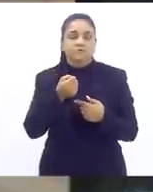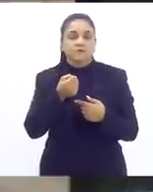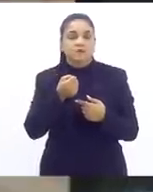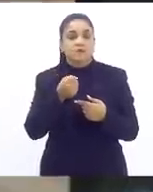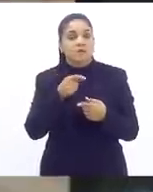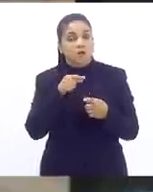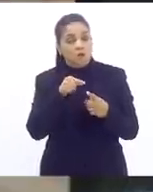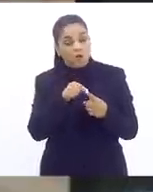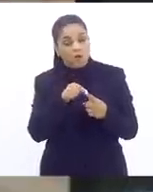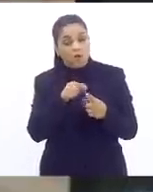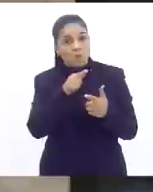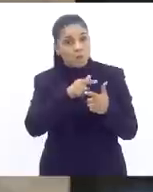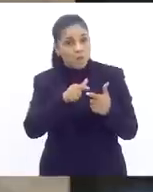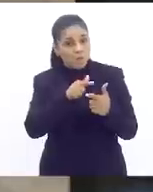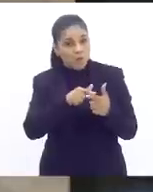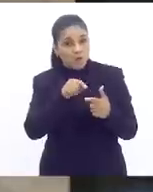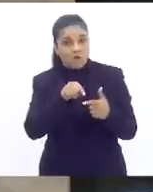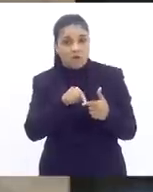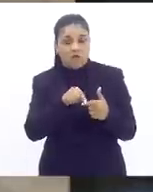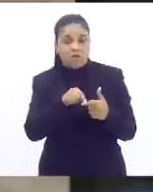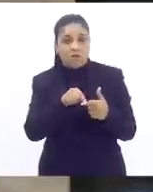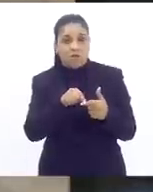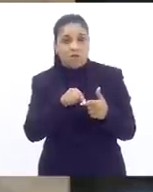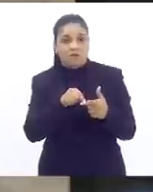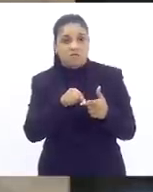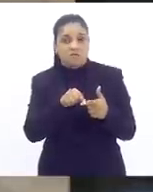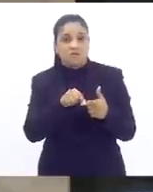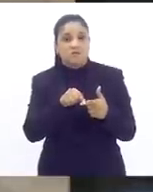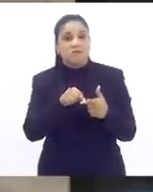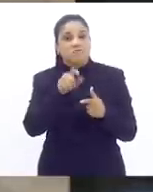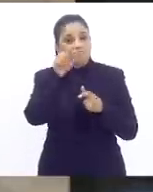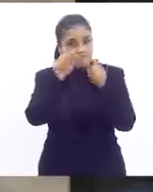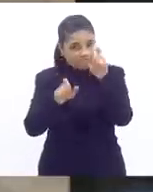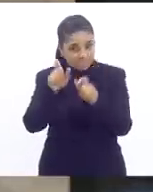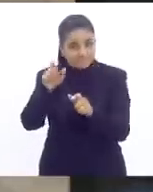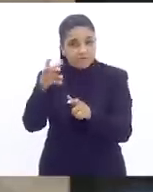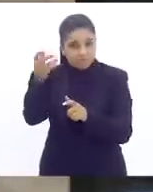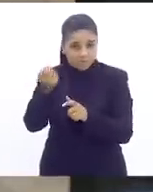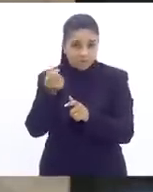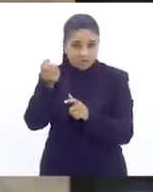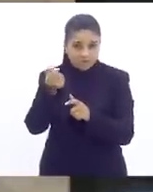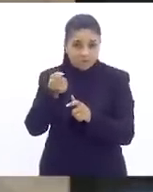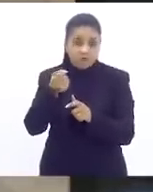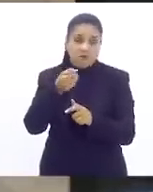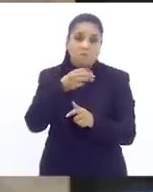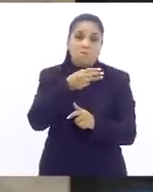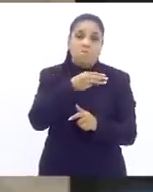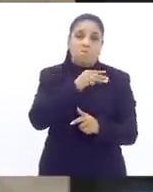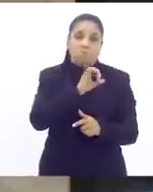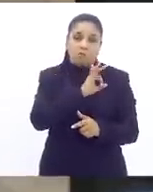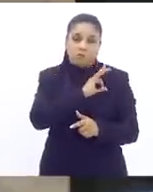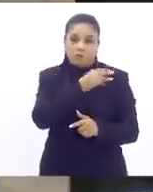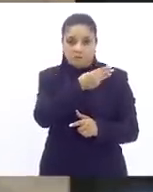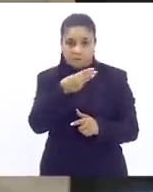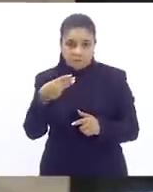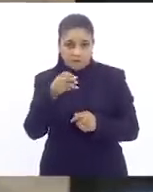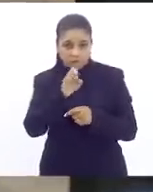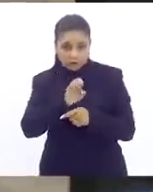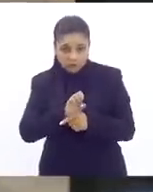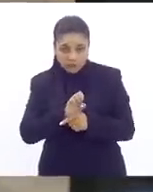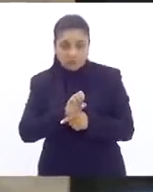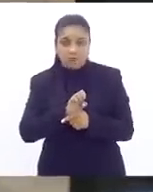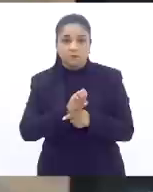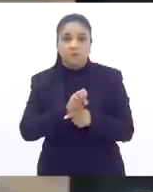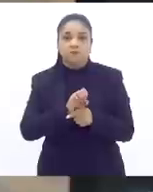é apenas a ponta do iceberg problemas que temos com relação aos pensionistas tanto de militares do Estado quanto